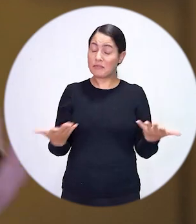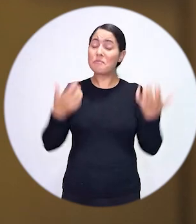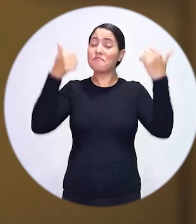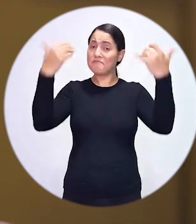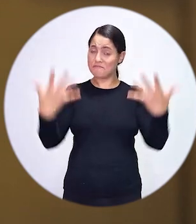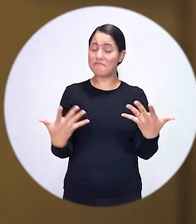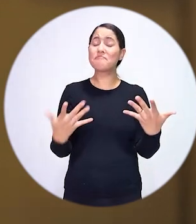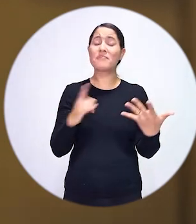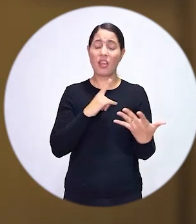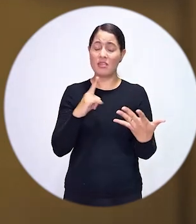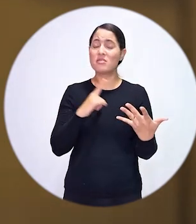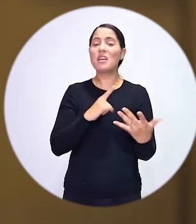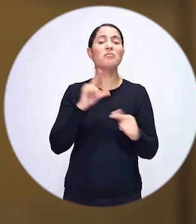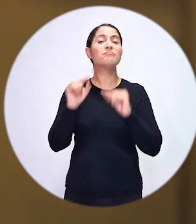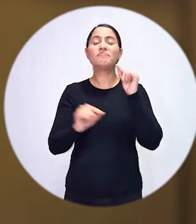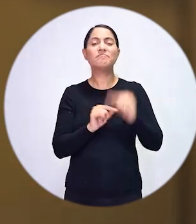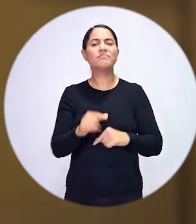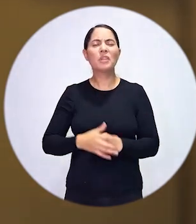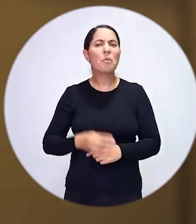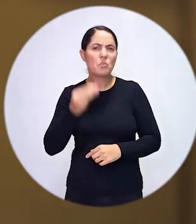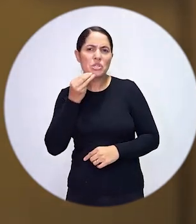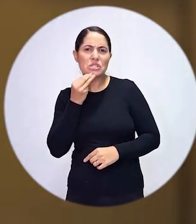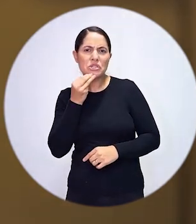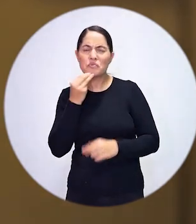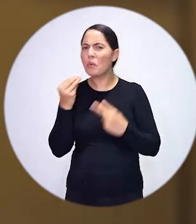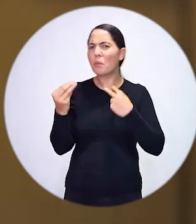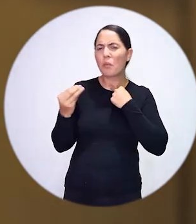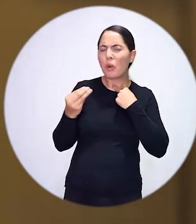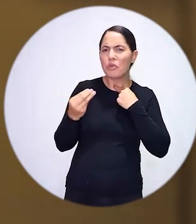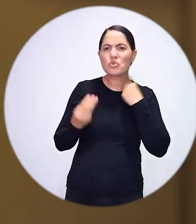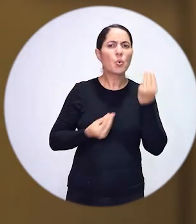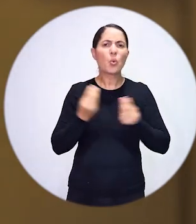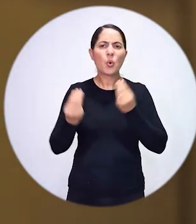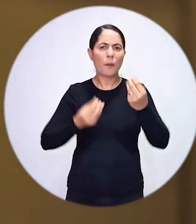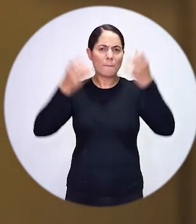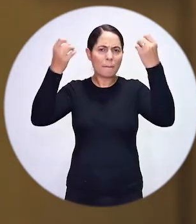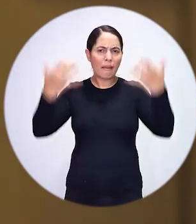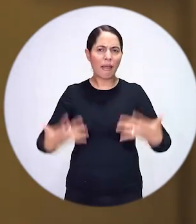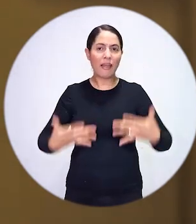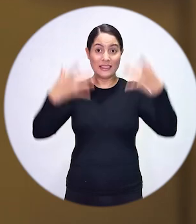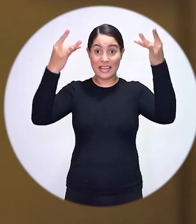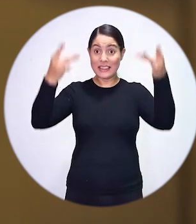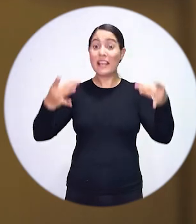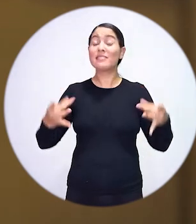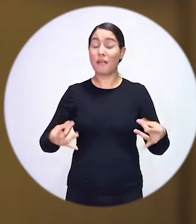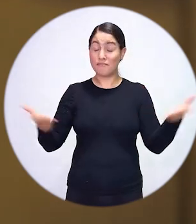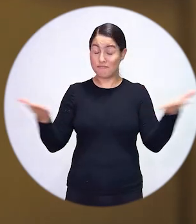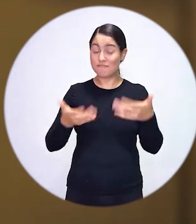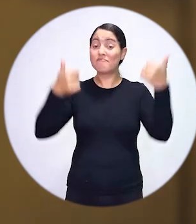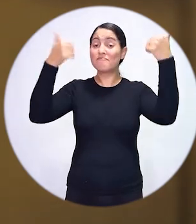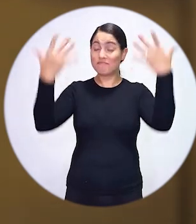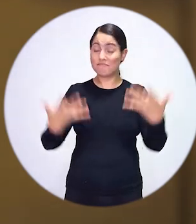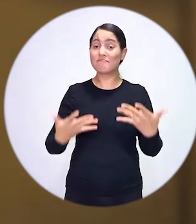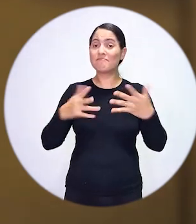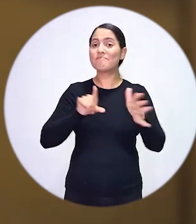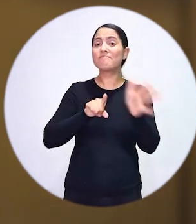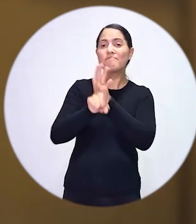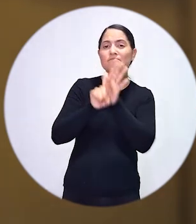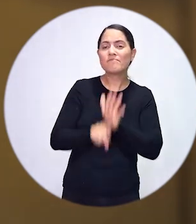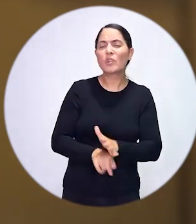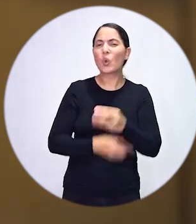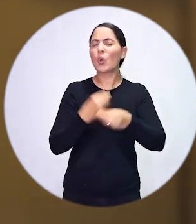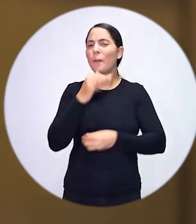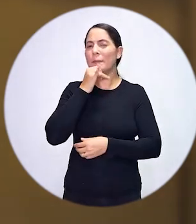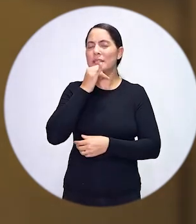é esclarecer e fornecer orientações precisas sobre o que é ou não permitido. E a partir de hoje a gente vai destacar aqui no programa